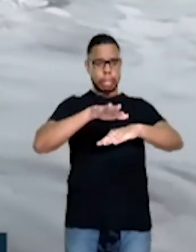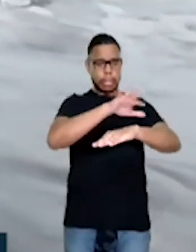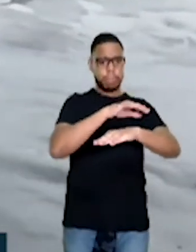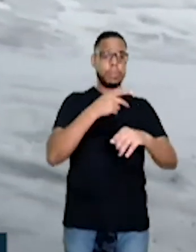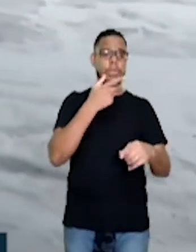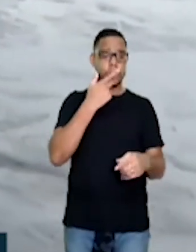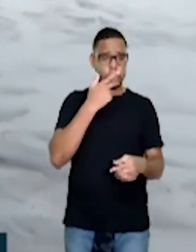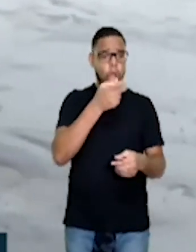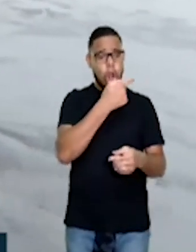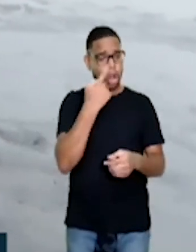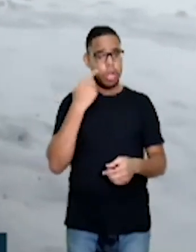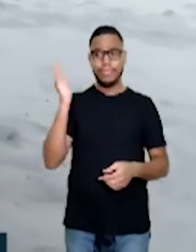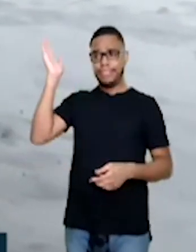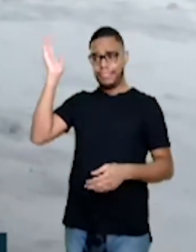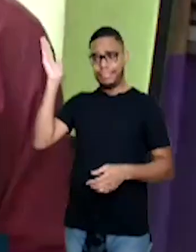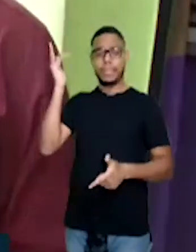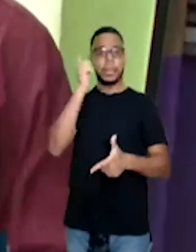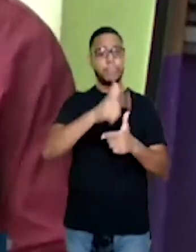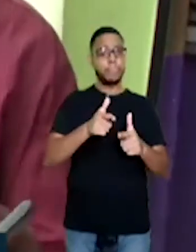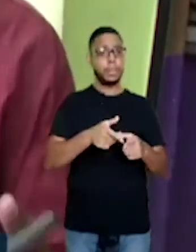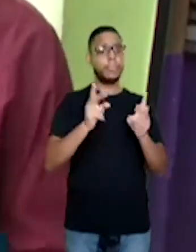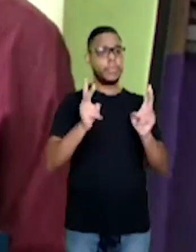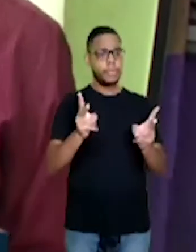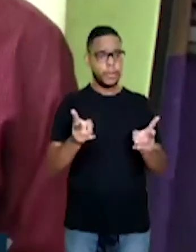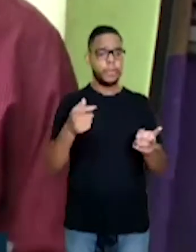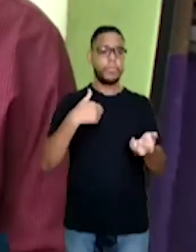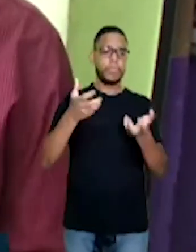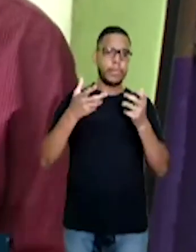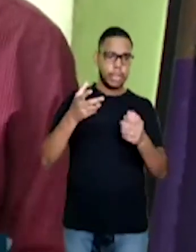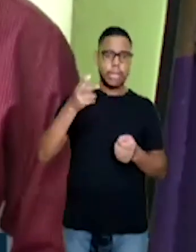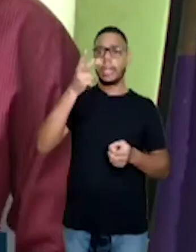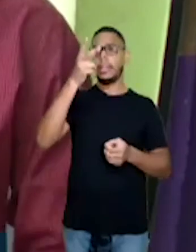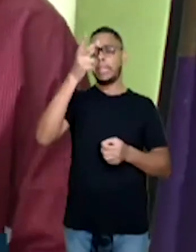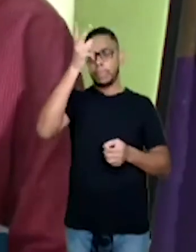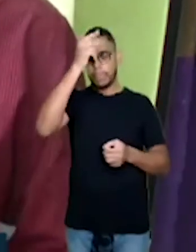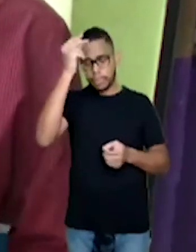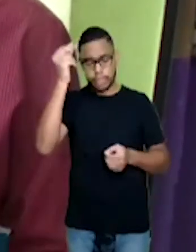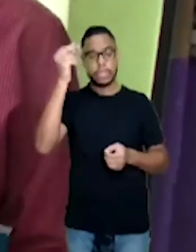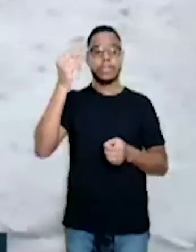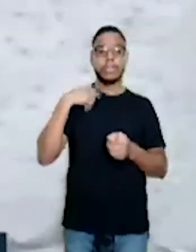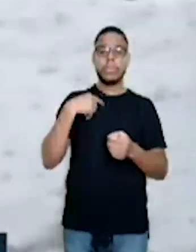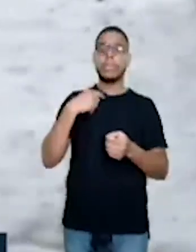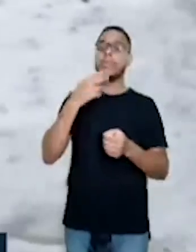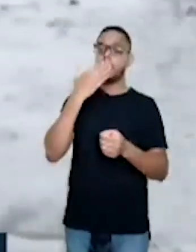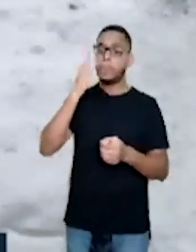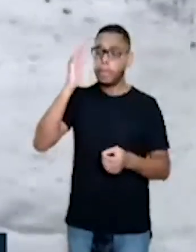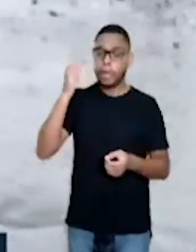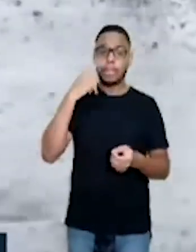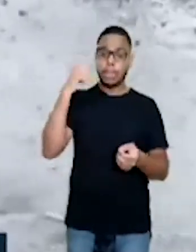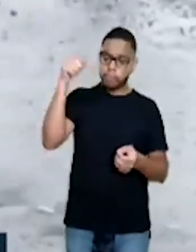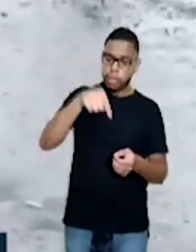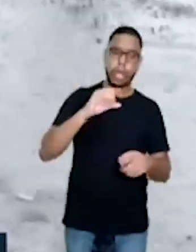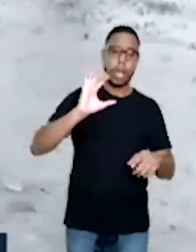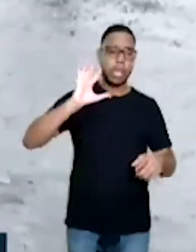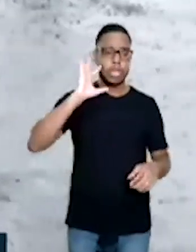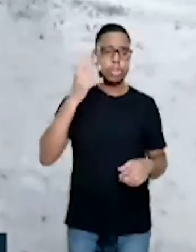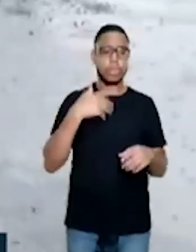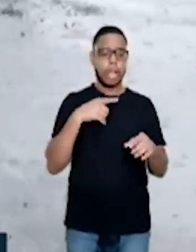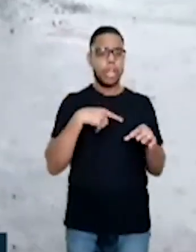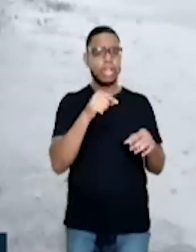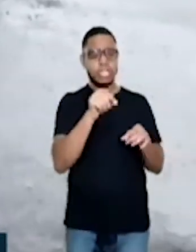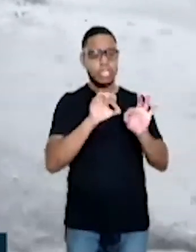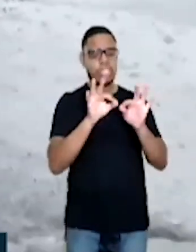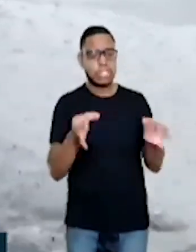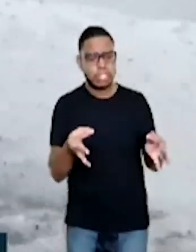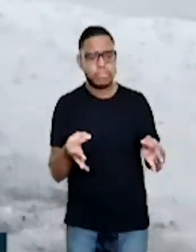problema ainda continua. Eu queria que o prefeito ele prometesse e cumprisse, e especialmente as coisas pequenas, coisas simples e